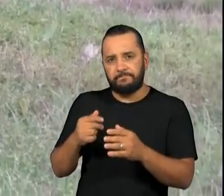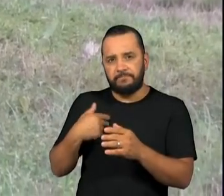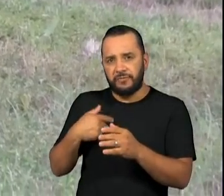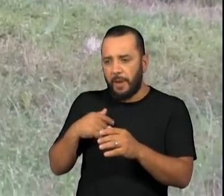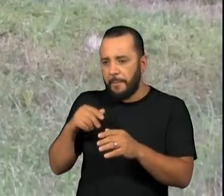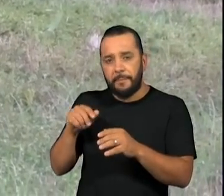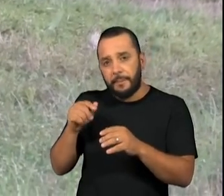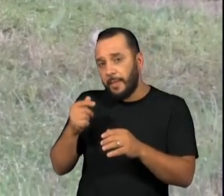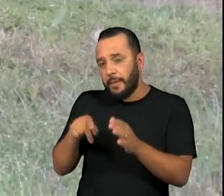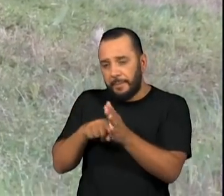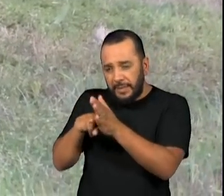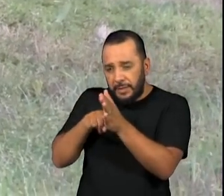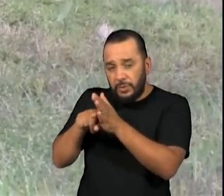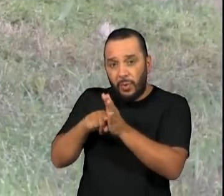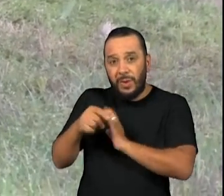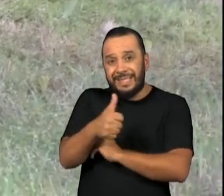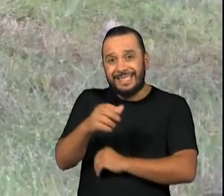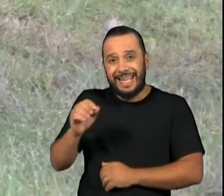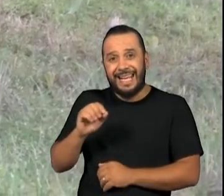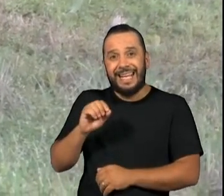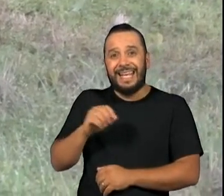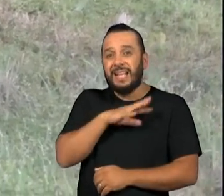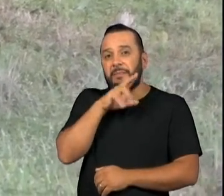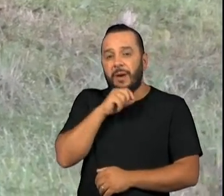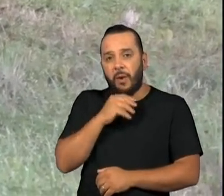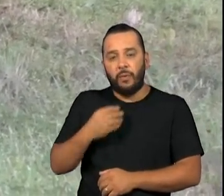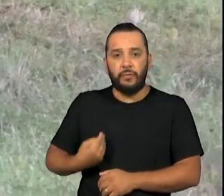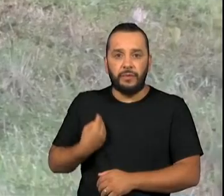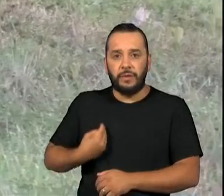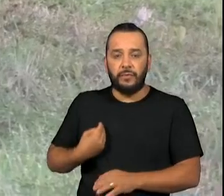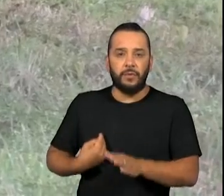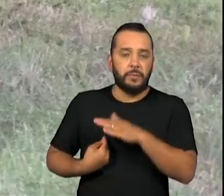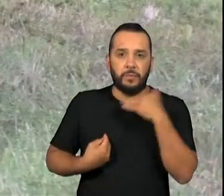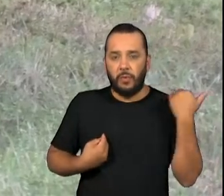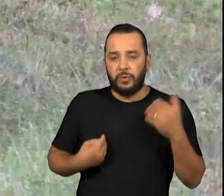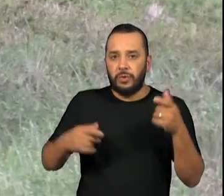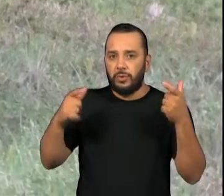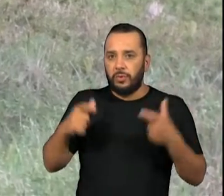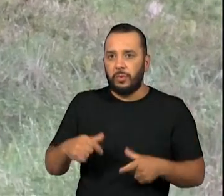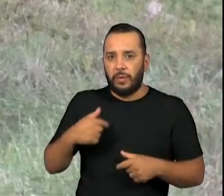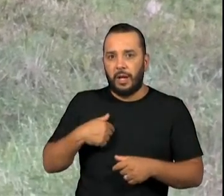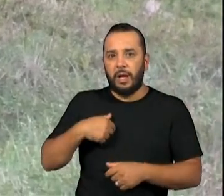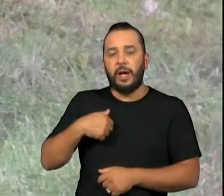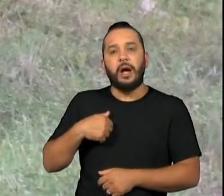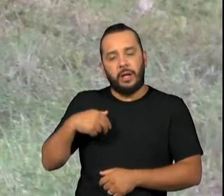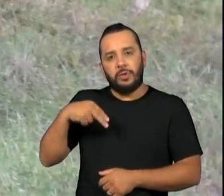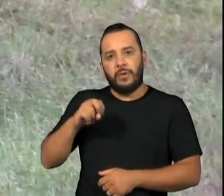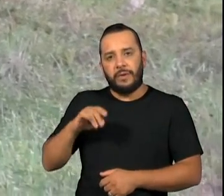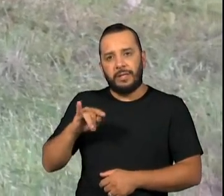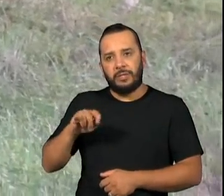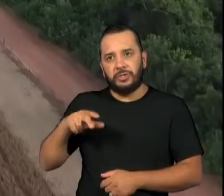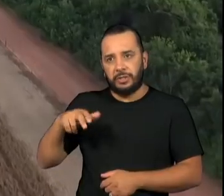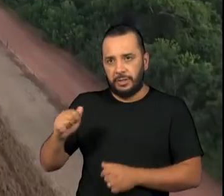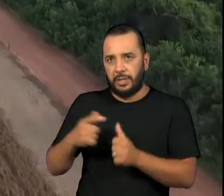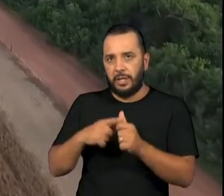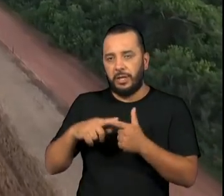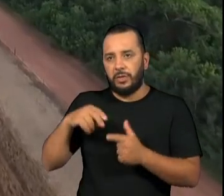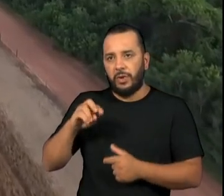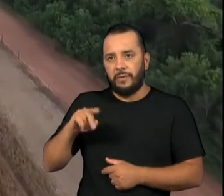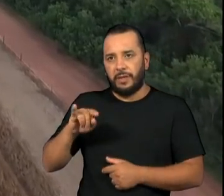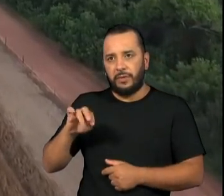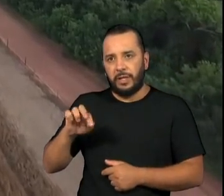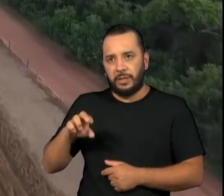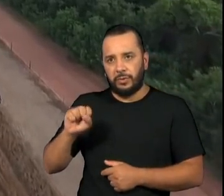100 animais, vivos e mortos, nos municípios de Nova Andradina e Nova Alvorada do Sul, terras